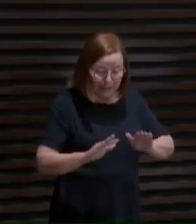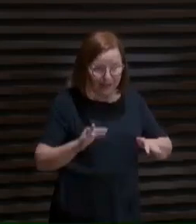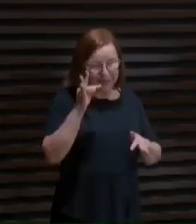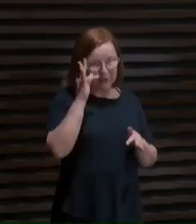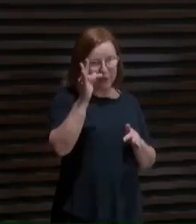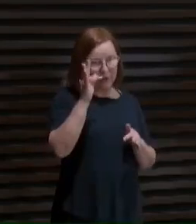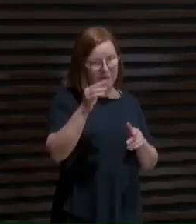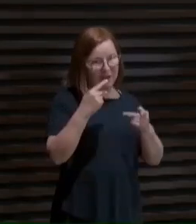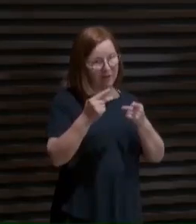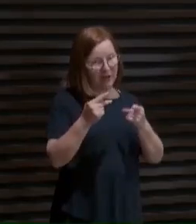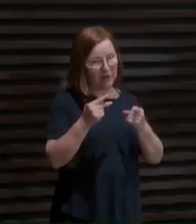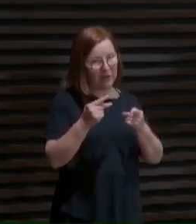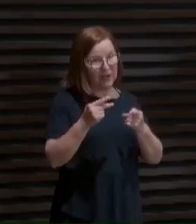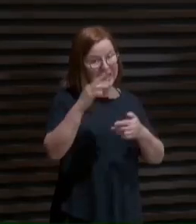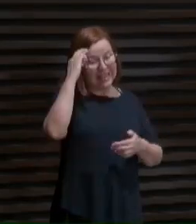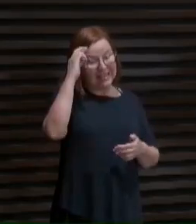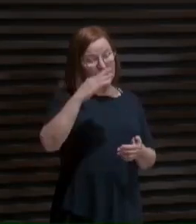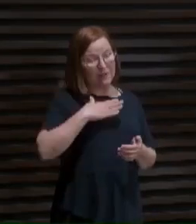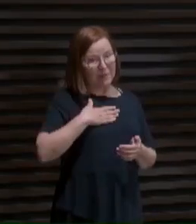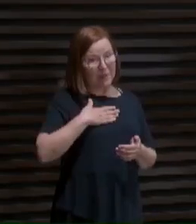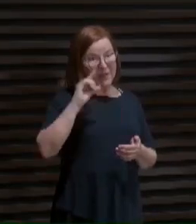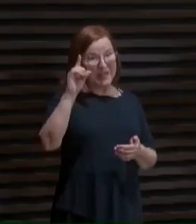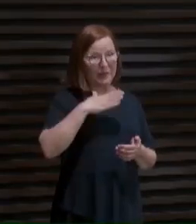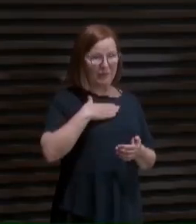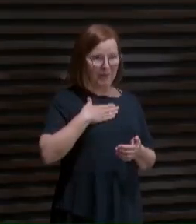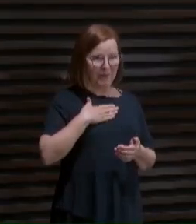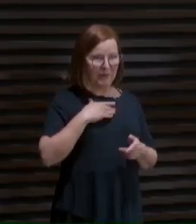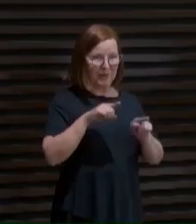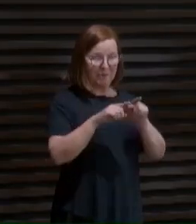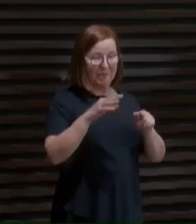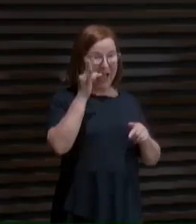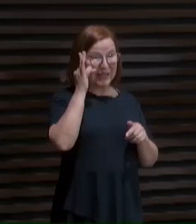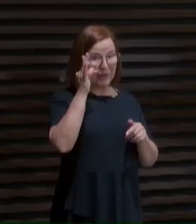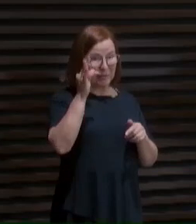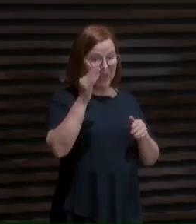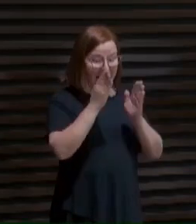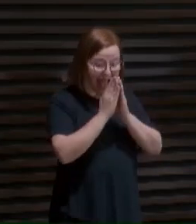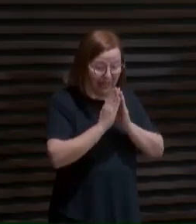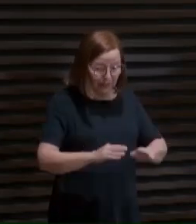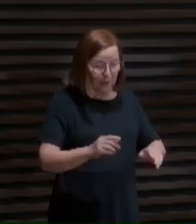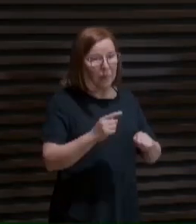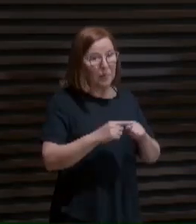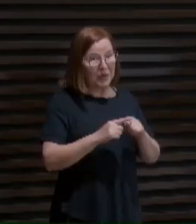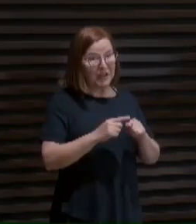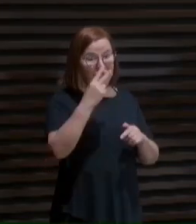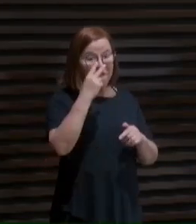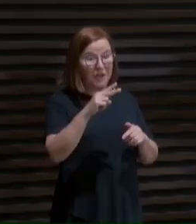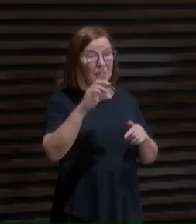Mas Tomé adorou porque viu Deus em Jesus.